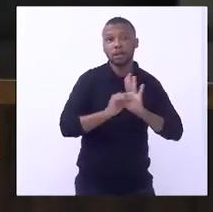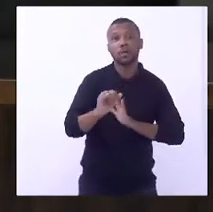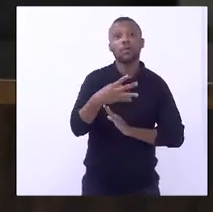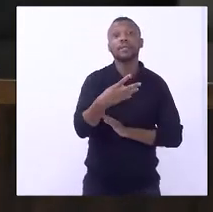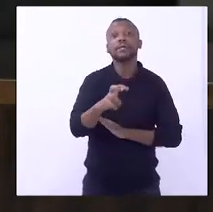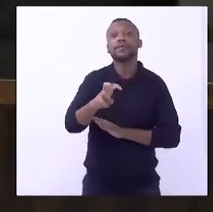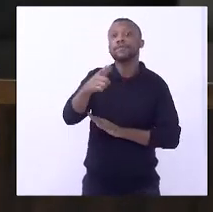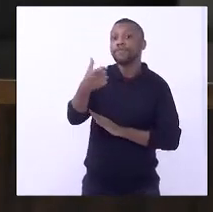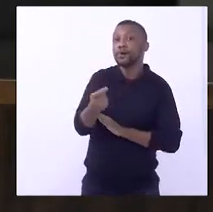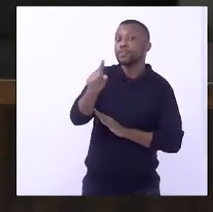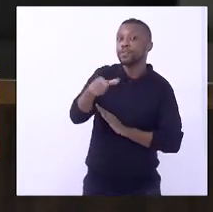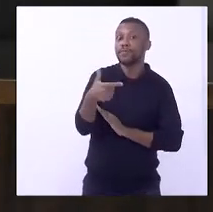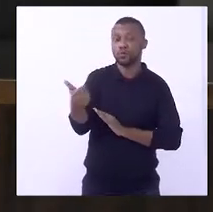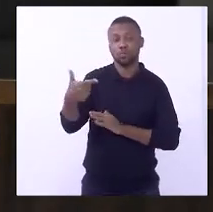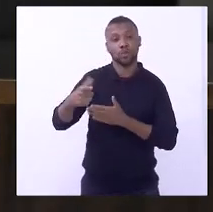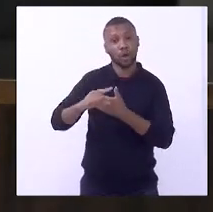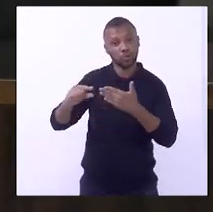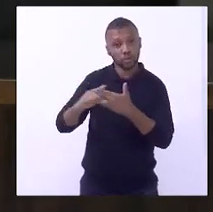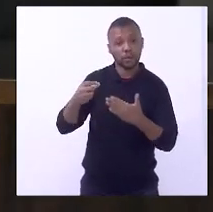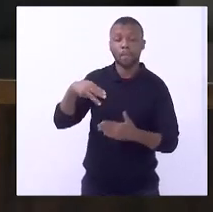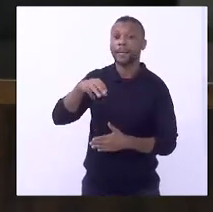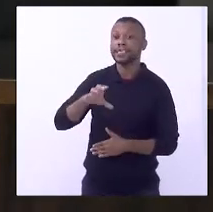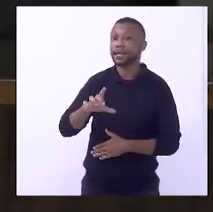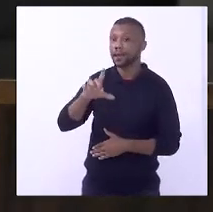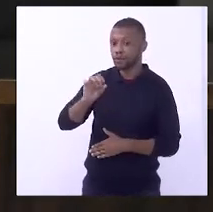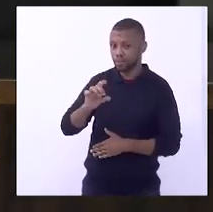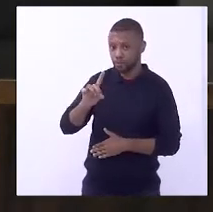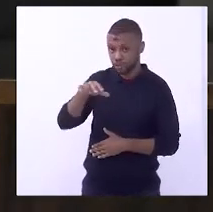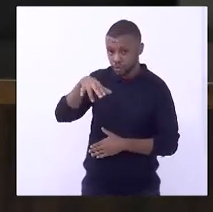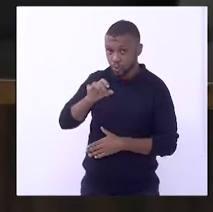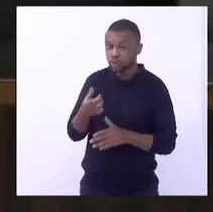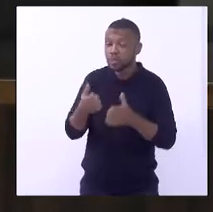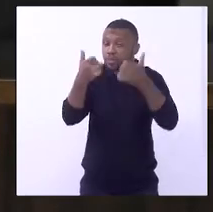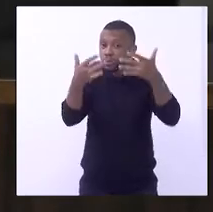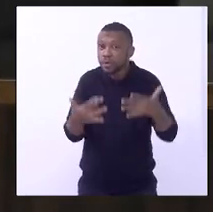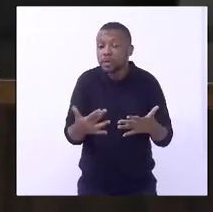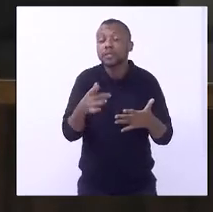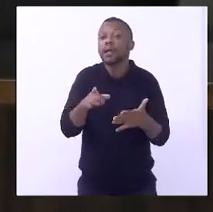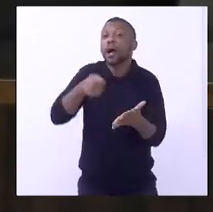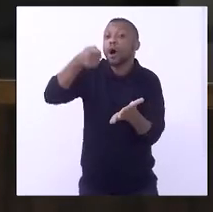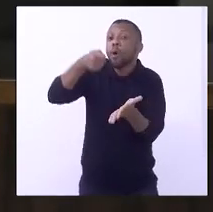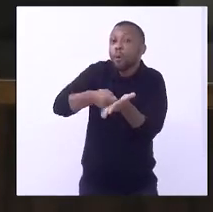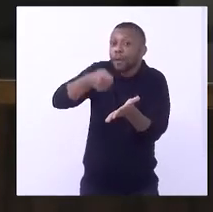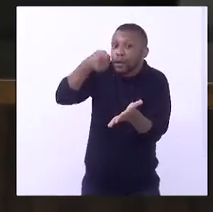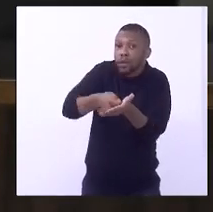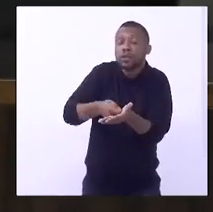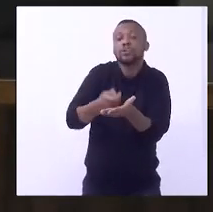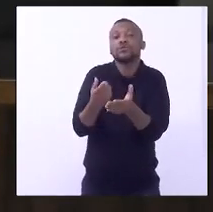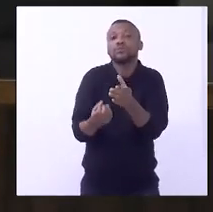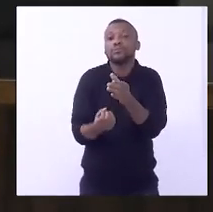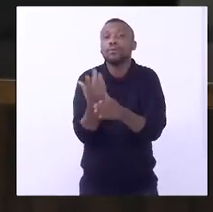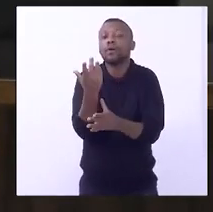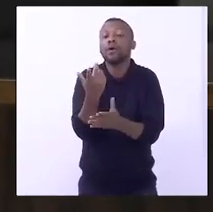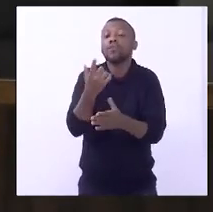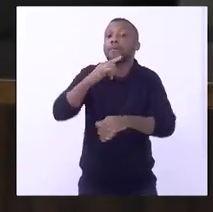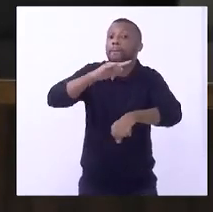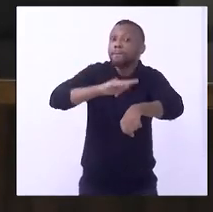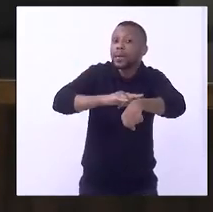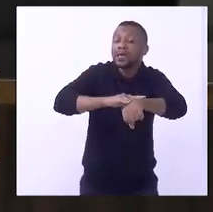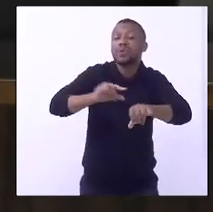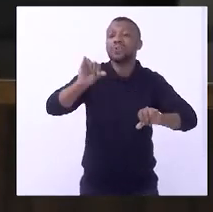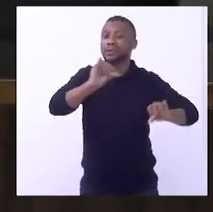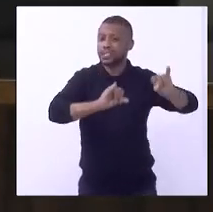4520 de 21, de autoria do deputado Marcelo Dino, que dispõe sobre a obrigatoriedade de instalação de banheiros químicos removíveis e